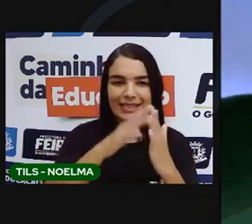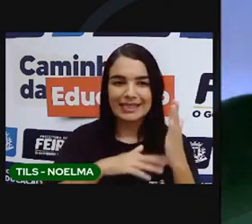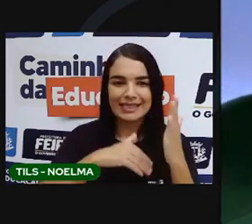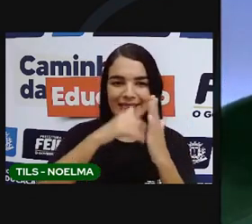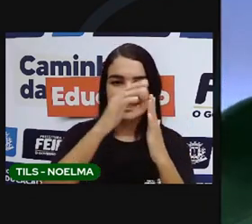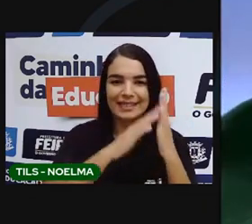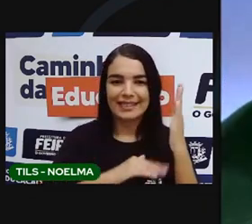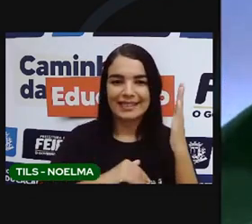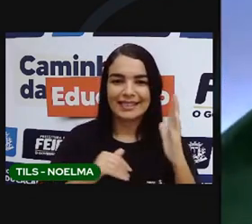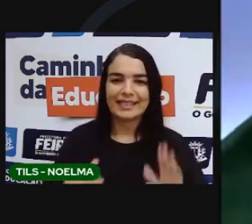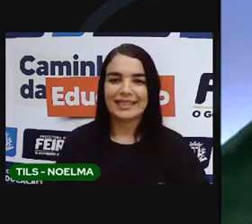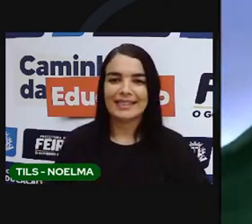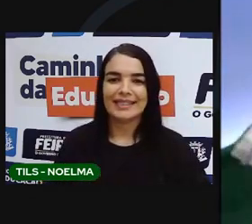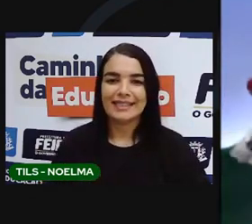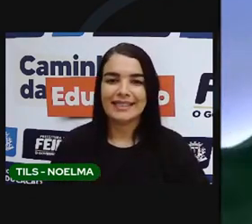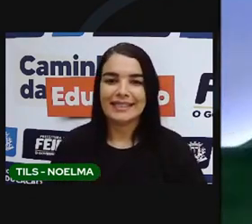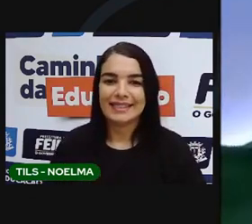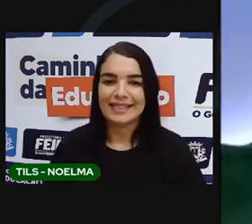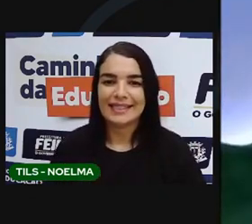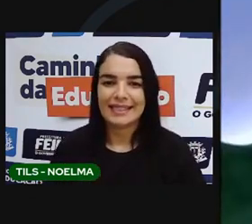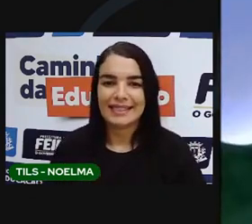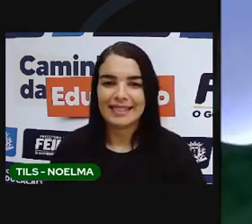quê e